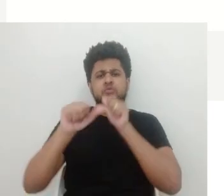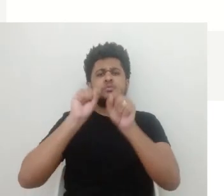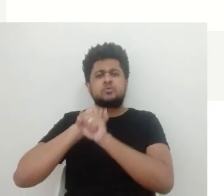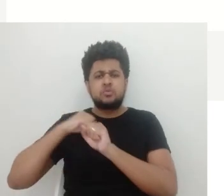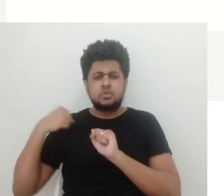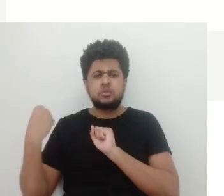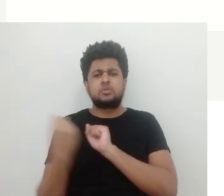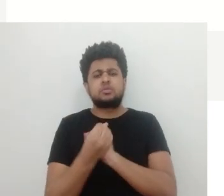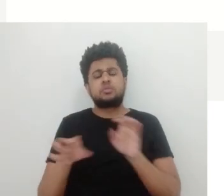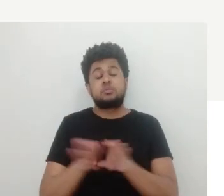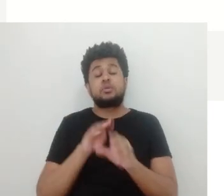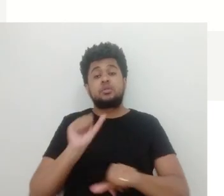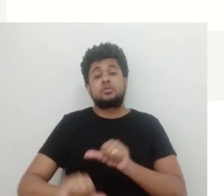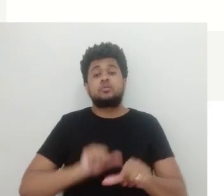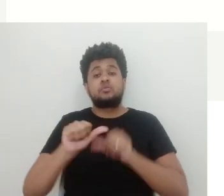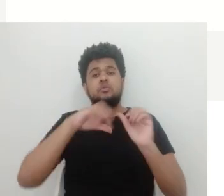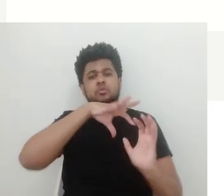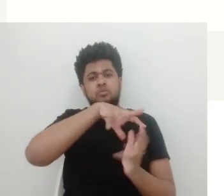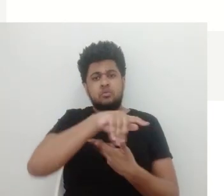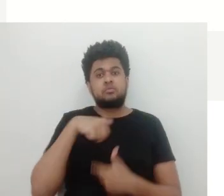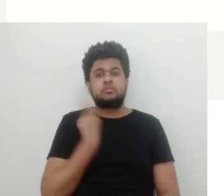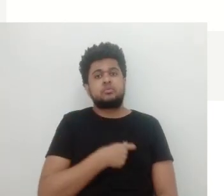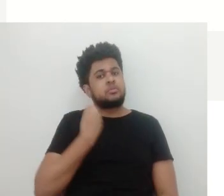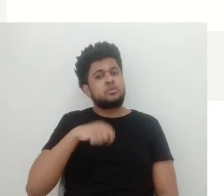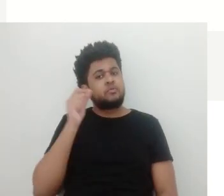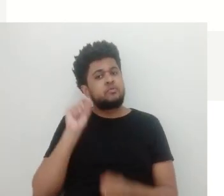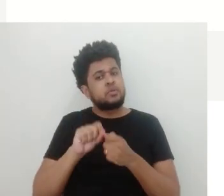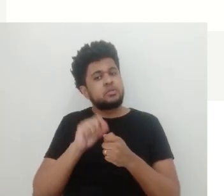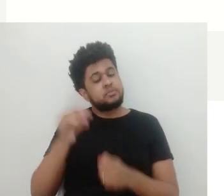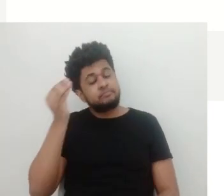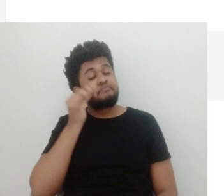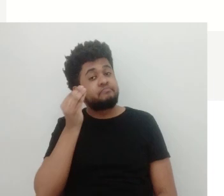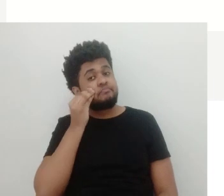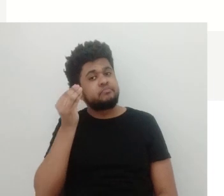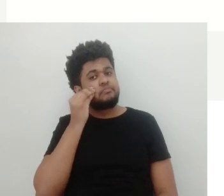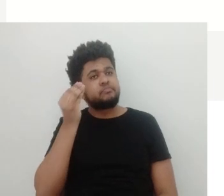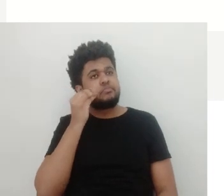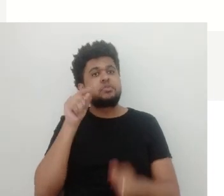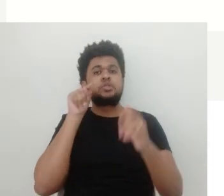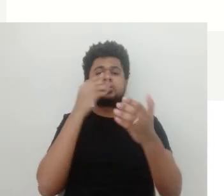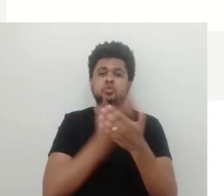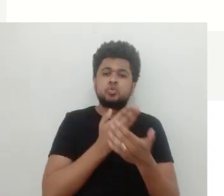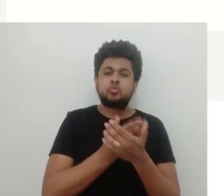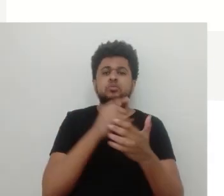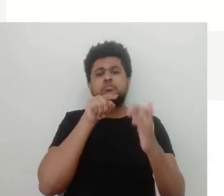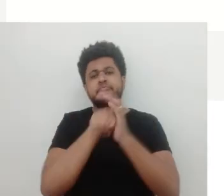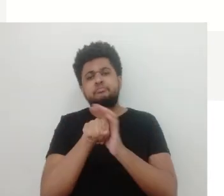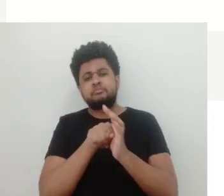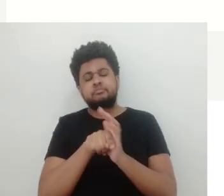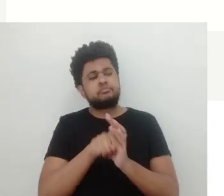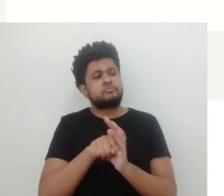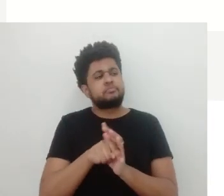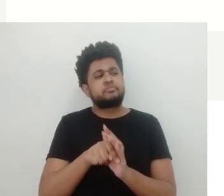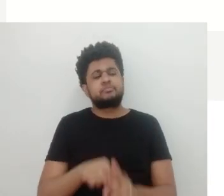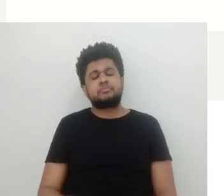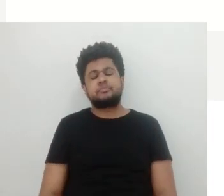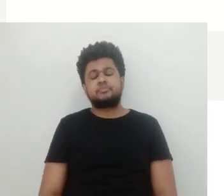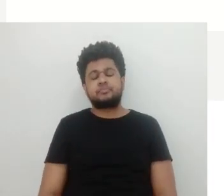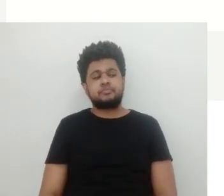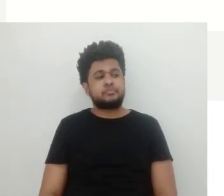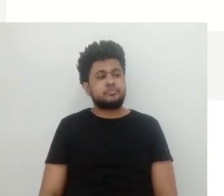Em conclusão, me parece que a minha tentativa de ser interdisciplinar é uma tentativa de